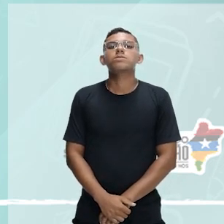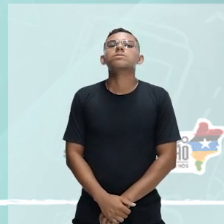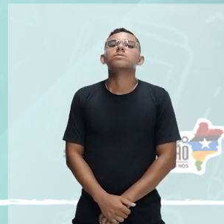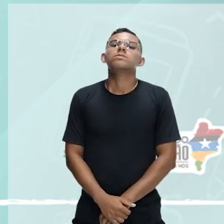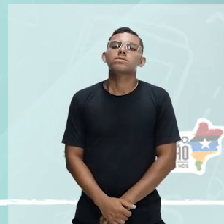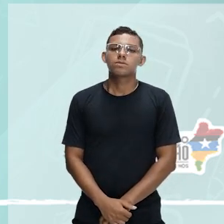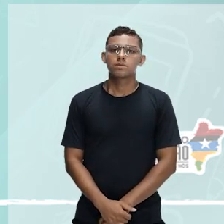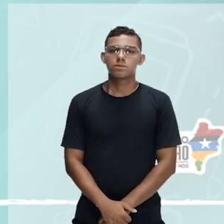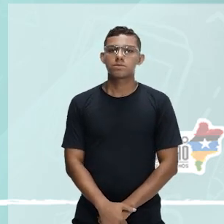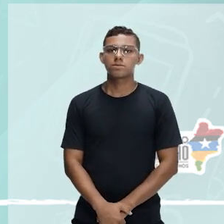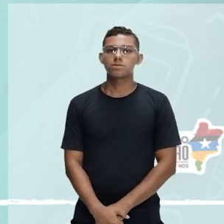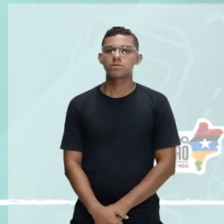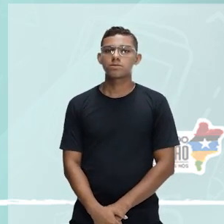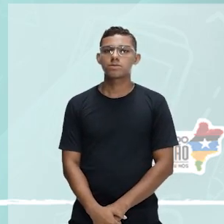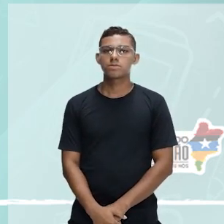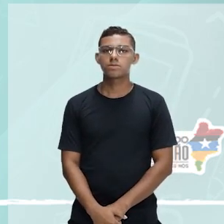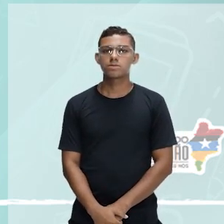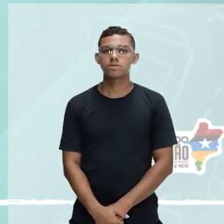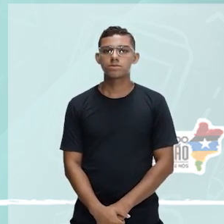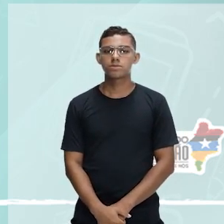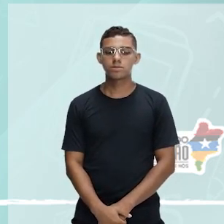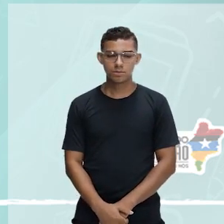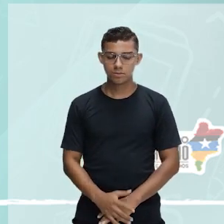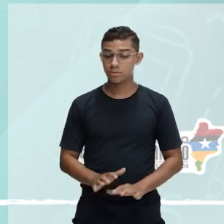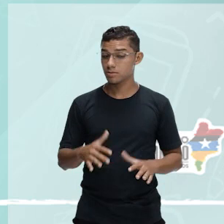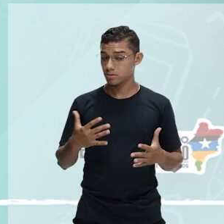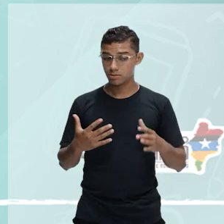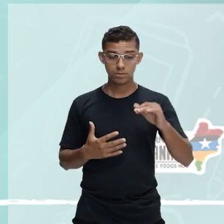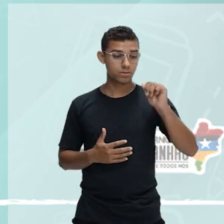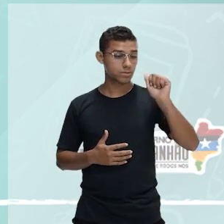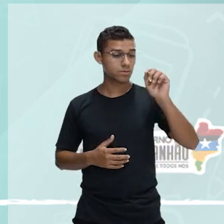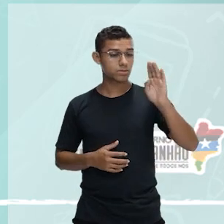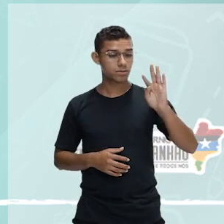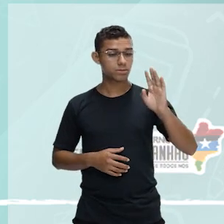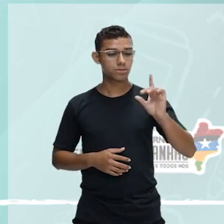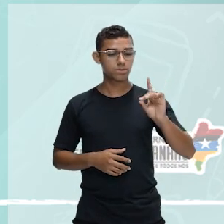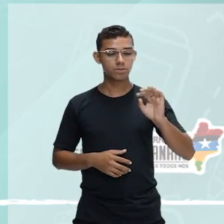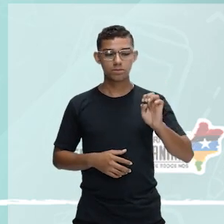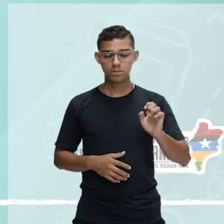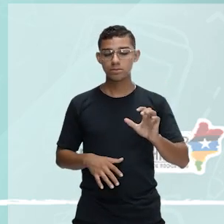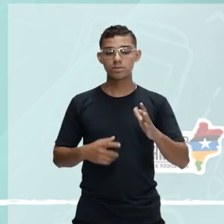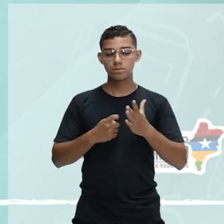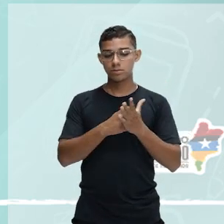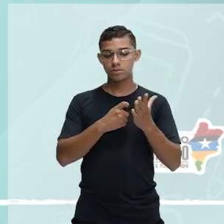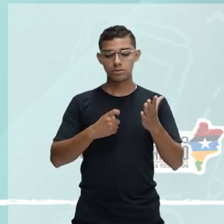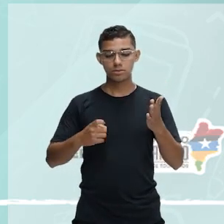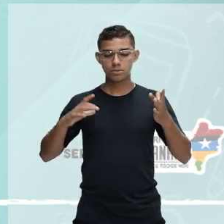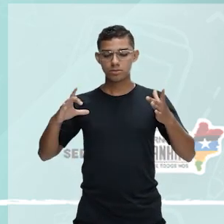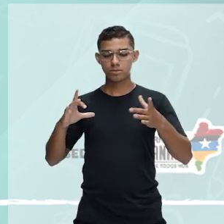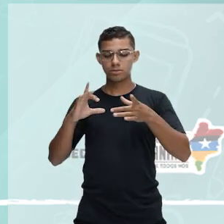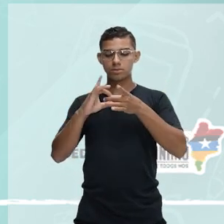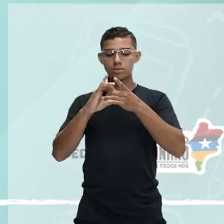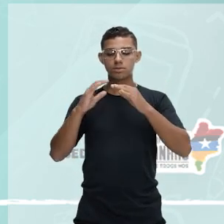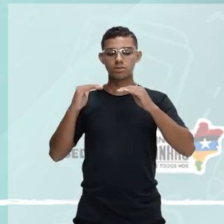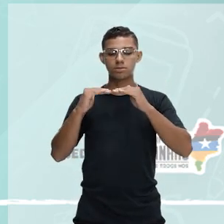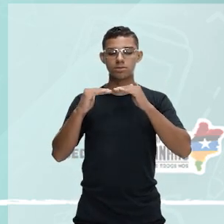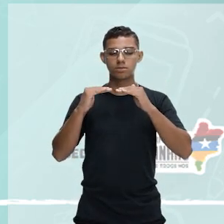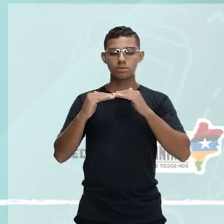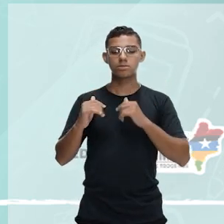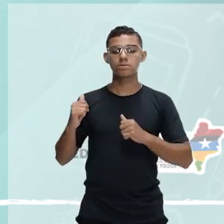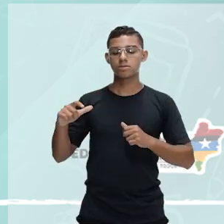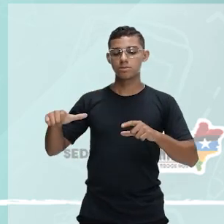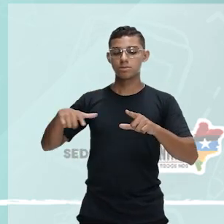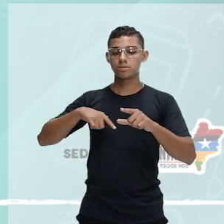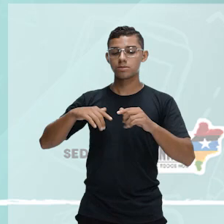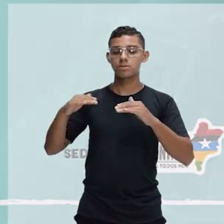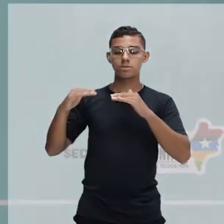maré motriz e combustíveis fósseis. Então vamos ver qual é a alternativa, né, do que o texto está se tratando, certo? Então eu espero que você tenha marcado